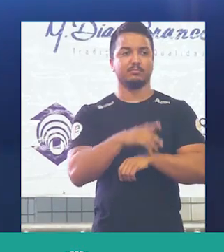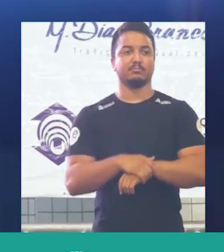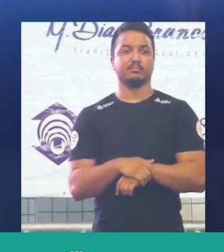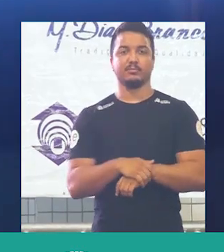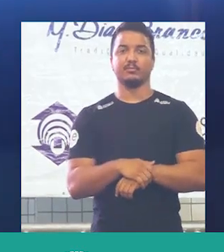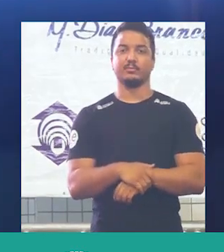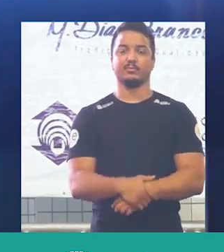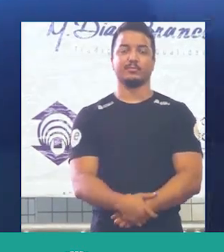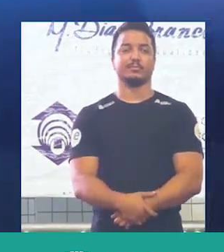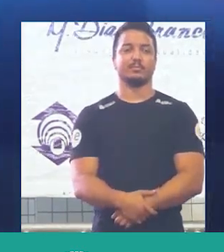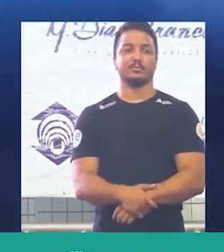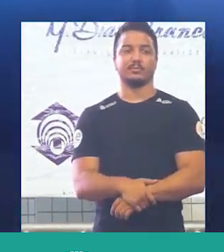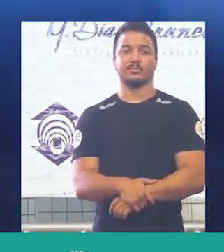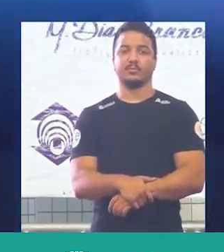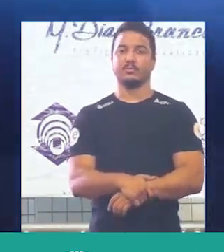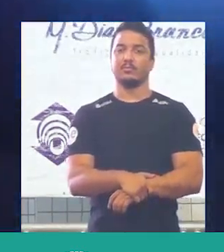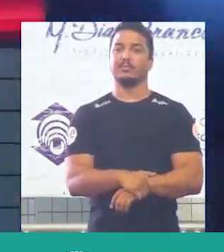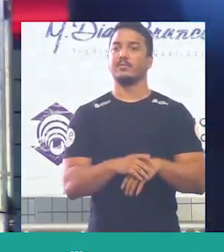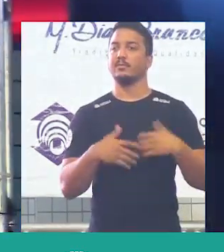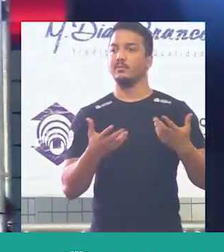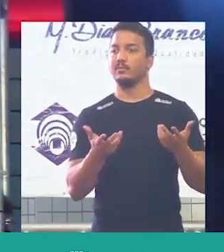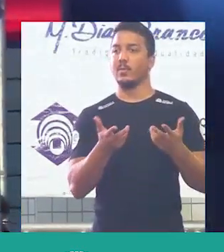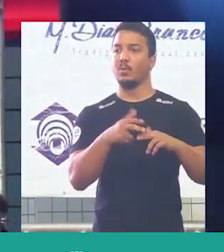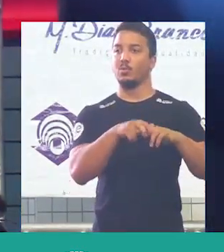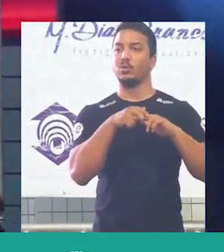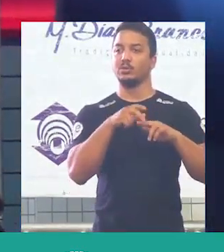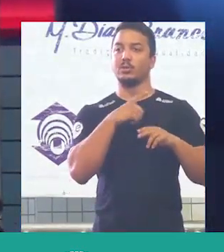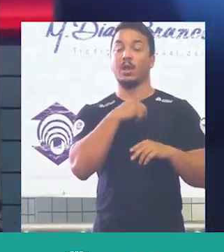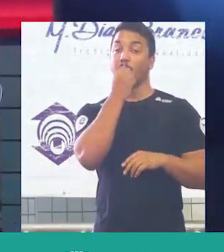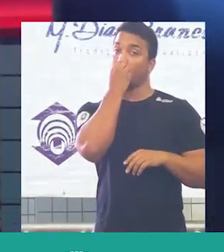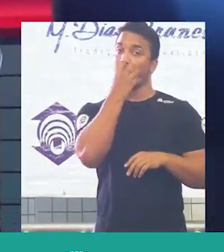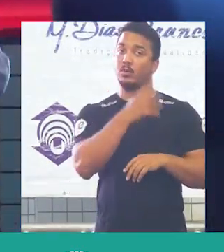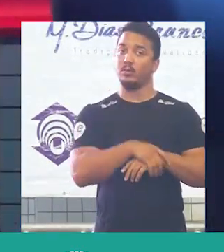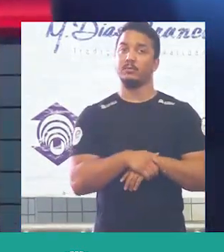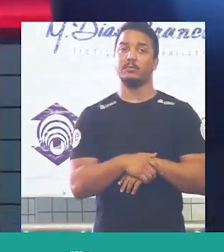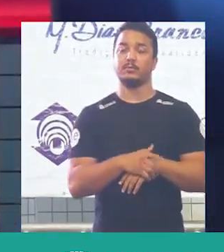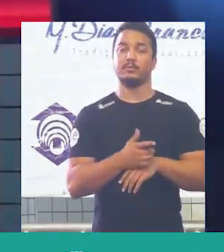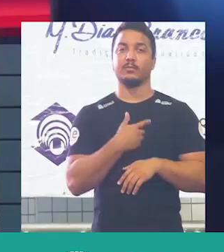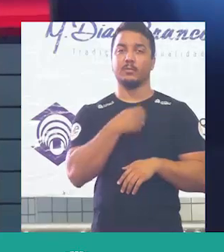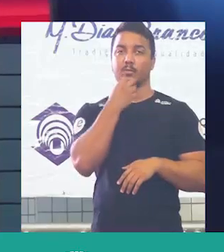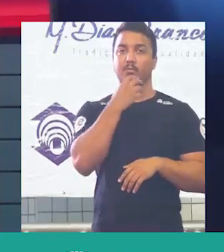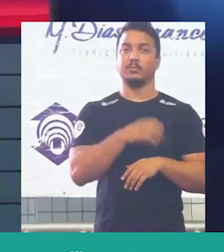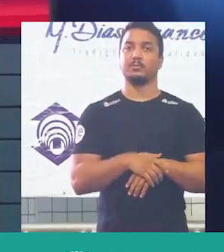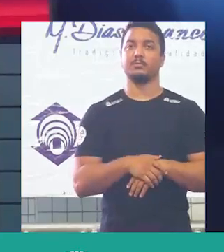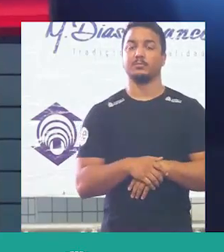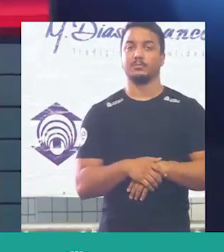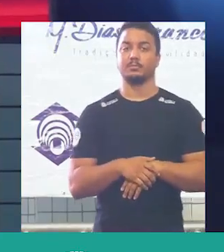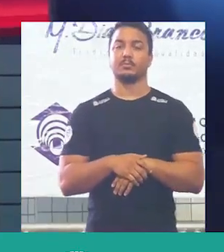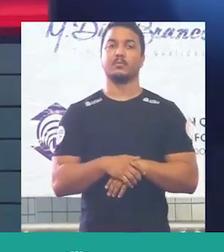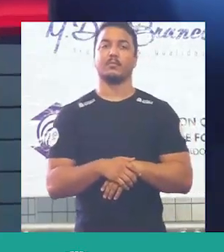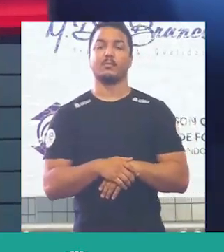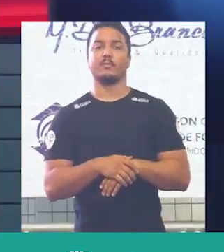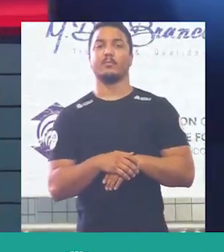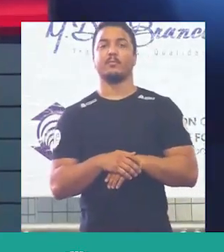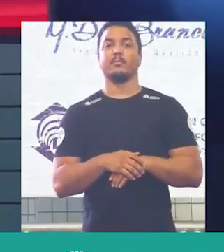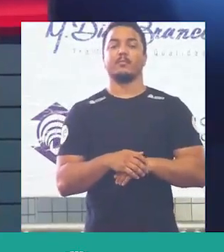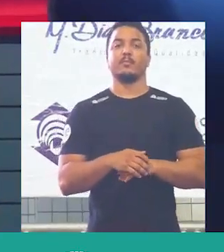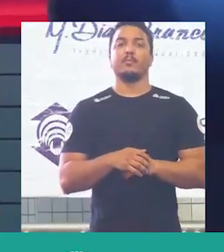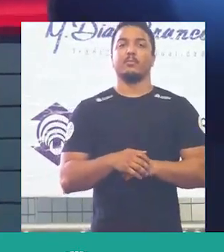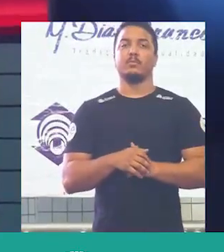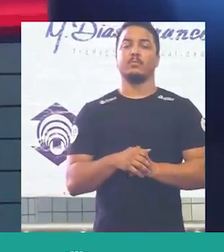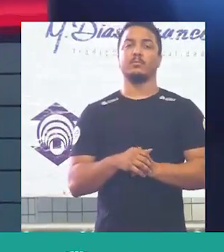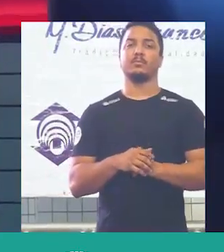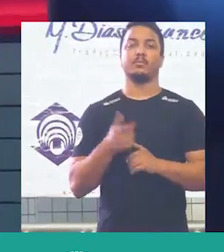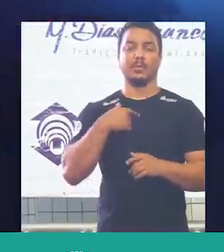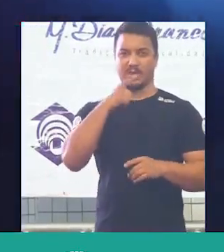Certo, muito bem. Então, dessa forma, faz bem, viu? Vamos aqui. Mas na novela tem lá um pessoal que